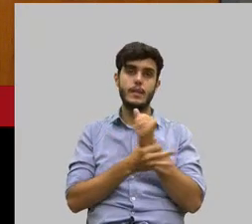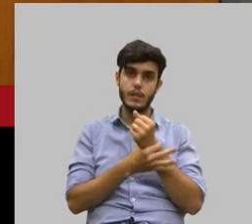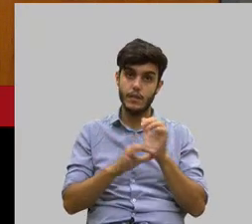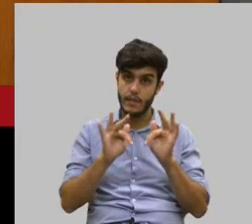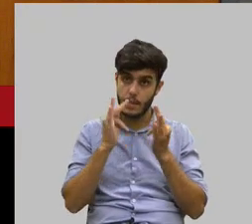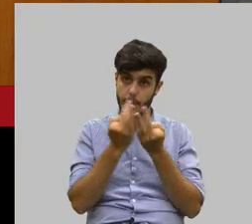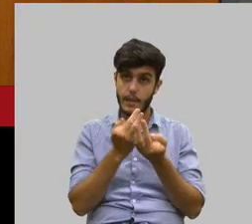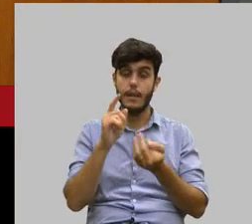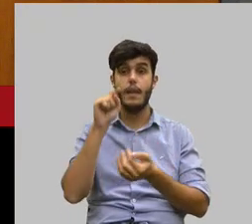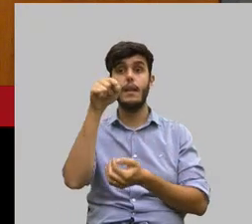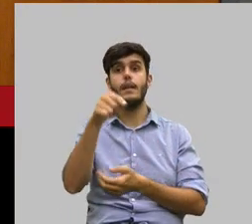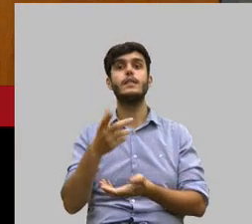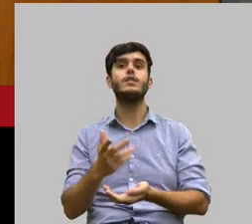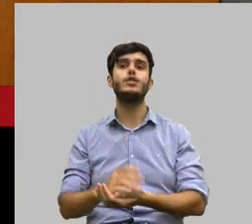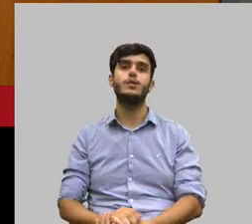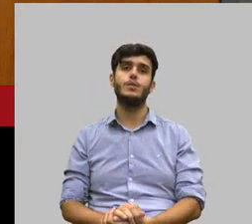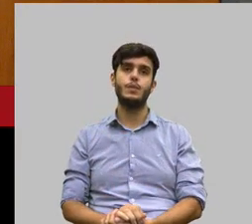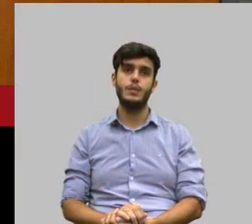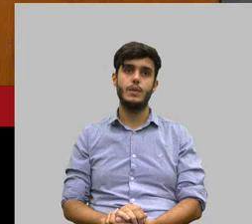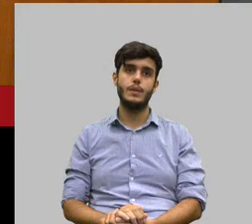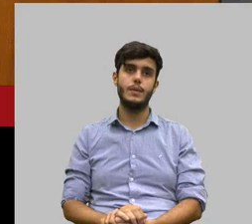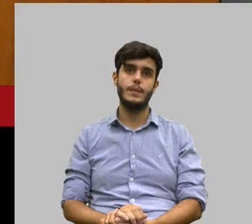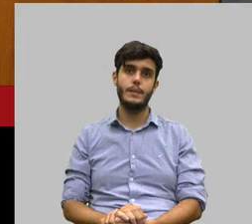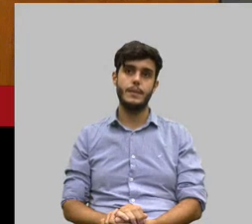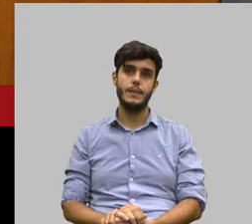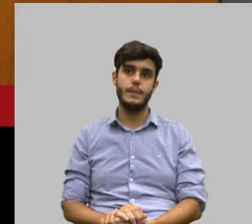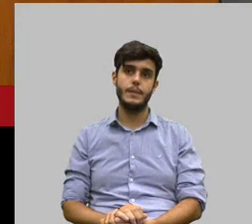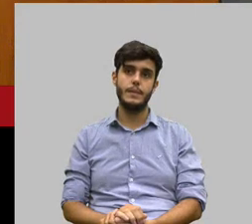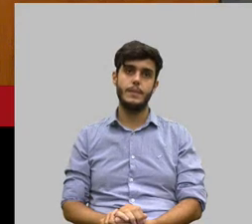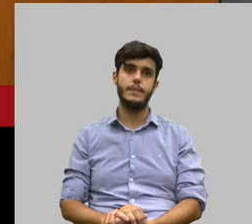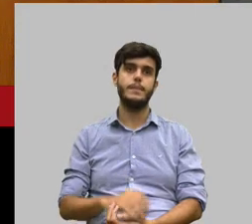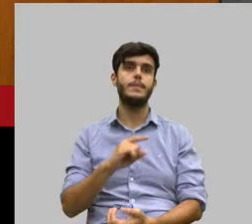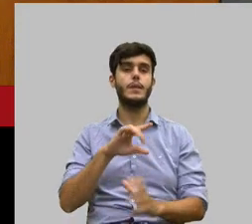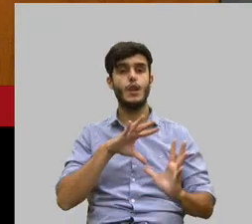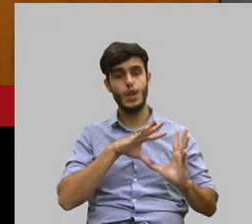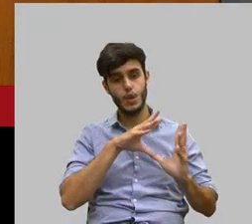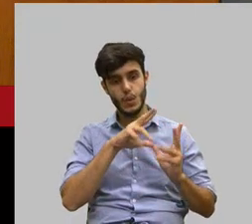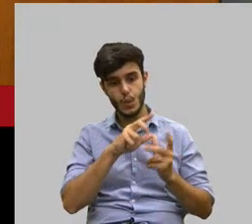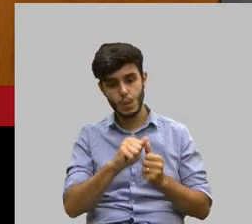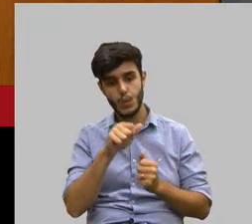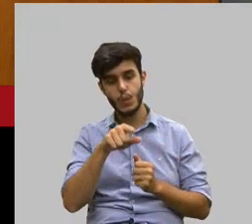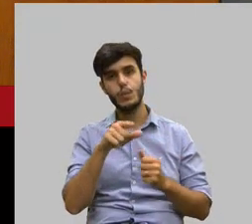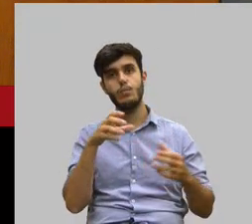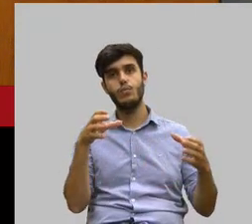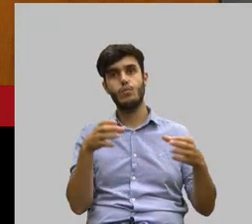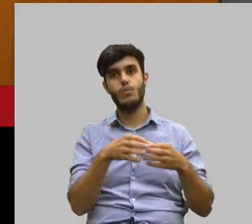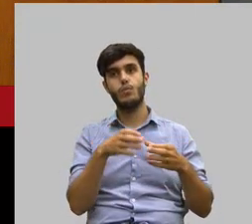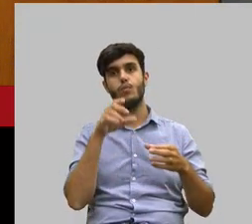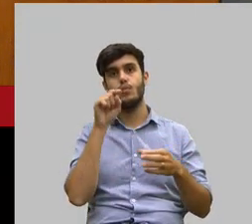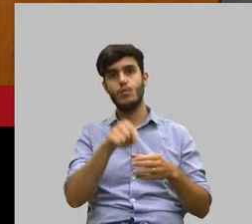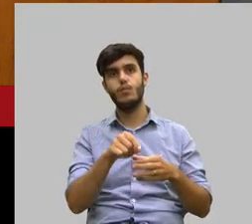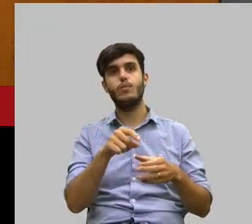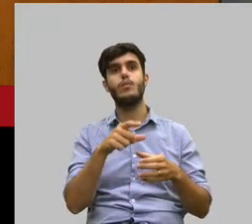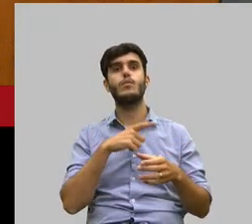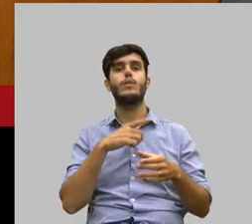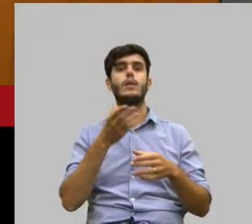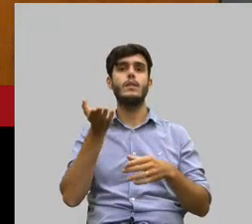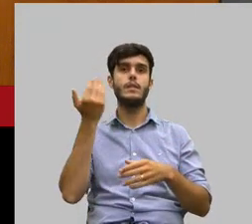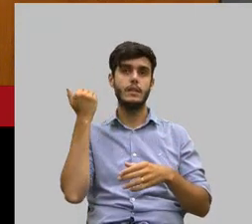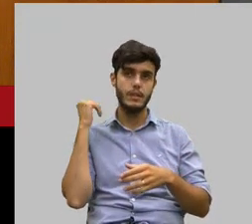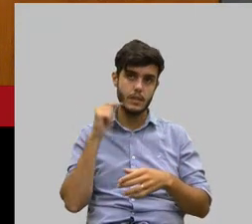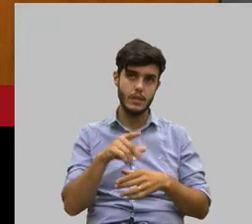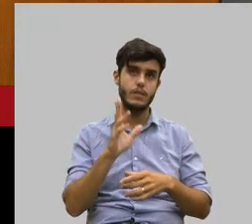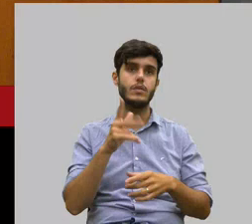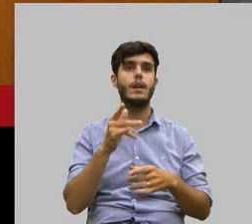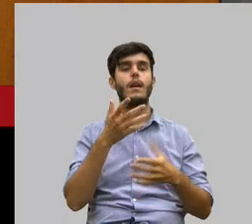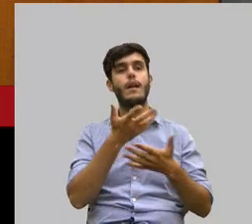exatamente eh o projeto prod Dean em que todo esse acervo antigo ele foi tratado e hoje nós estamos